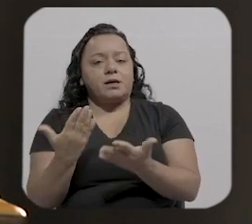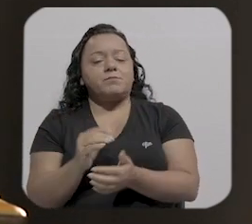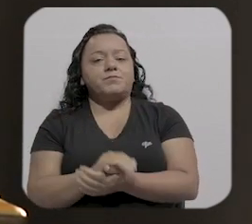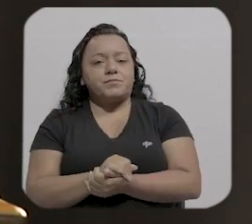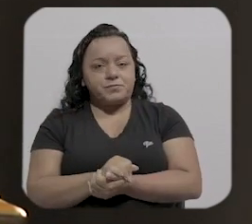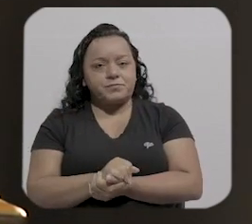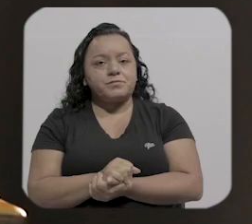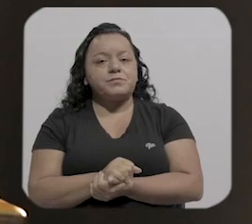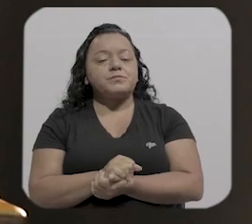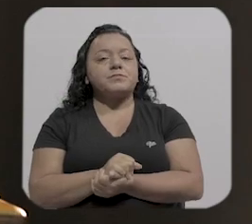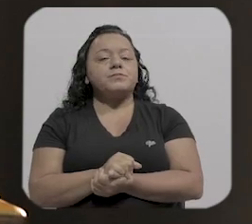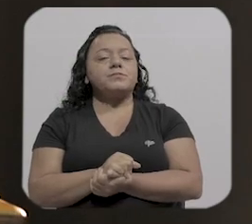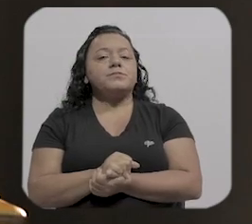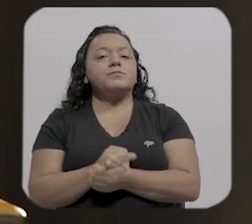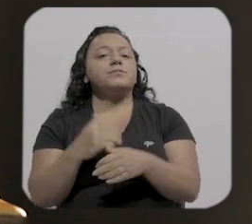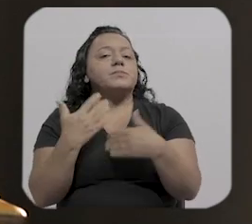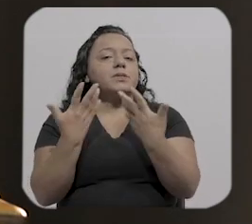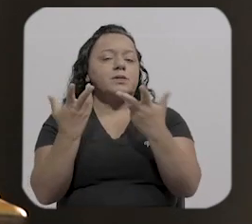então,